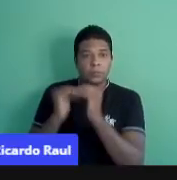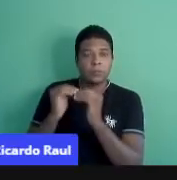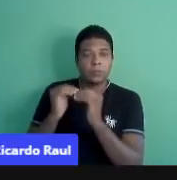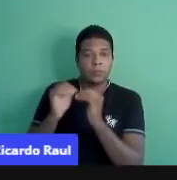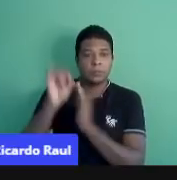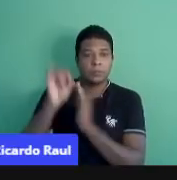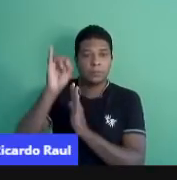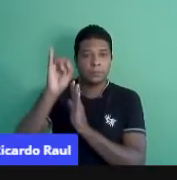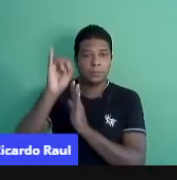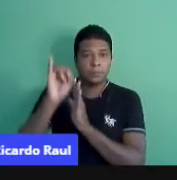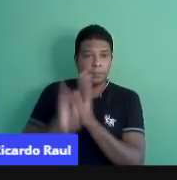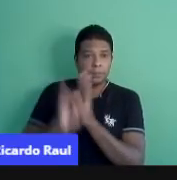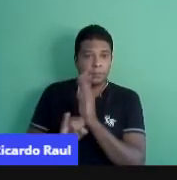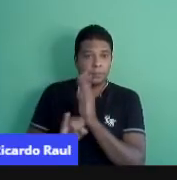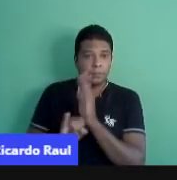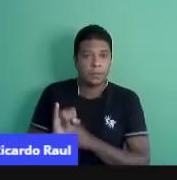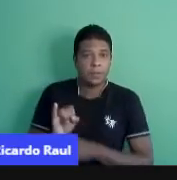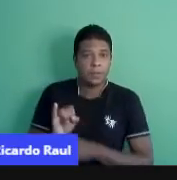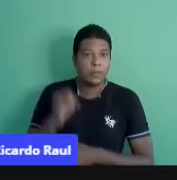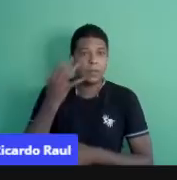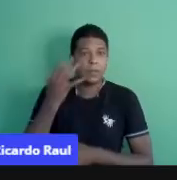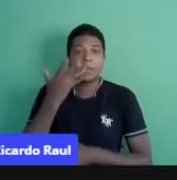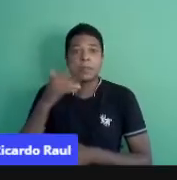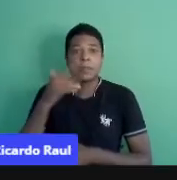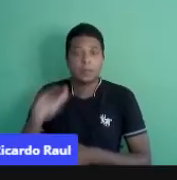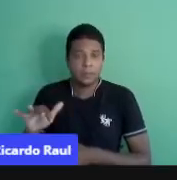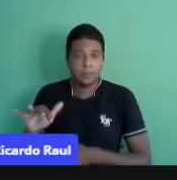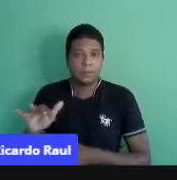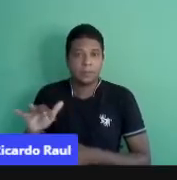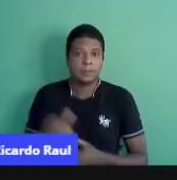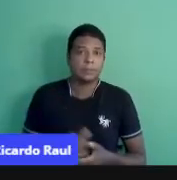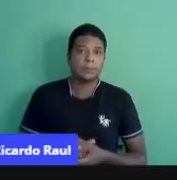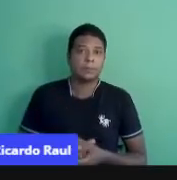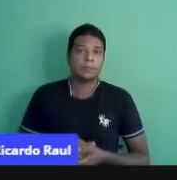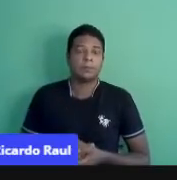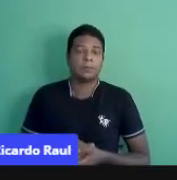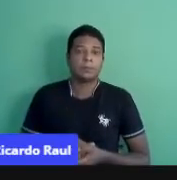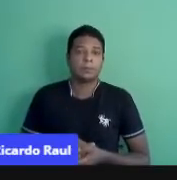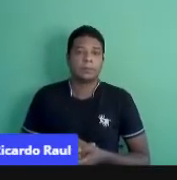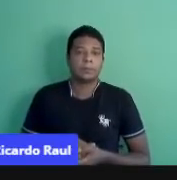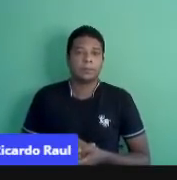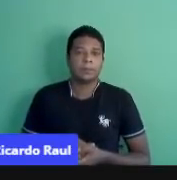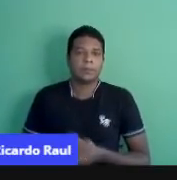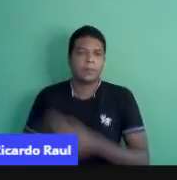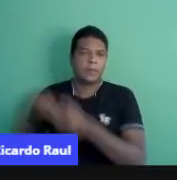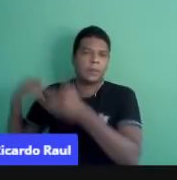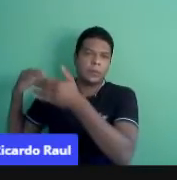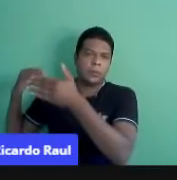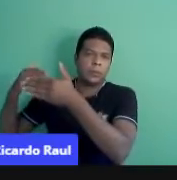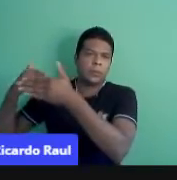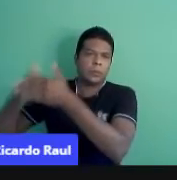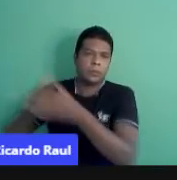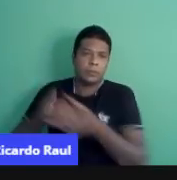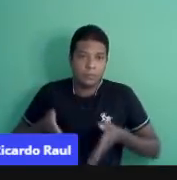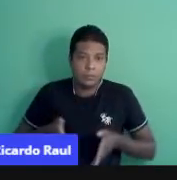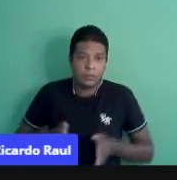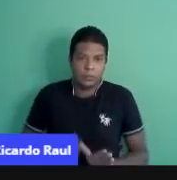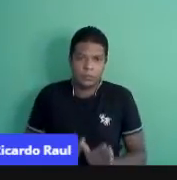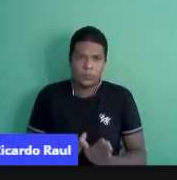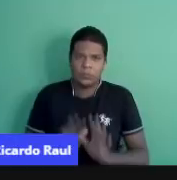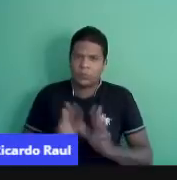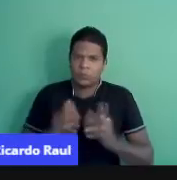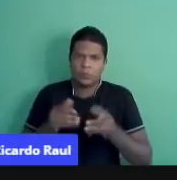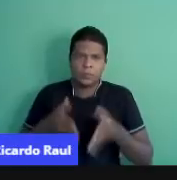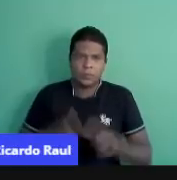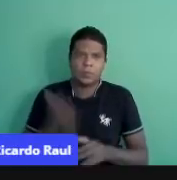vem desde quando a criança nasce. Na verdade, todos vêm desde que a criança nasce. Mas ele é um campo